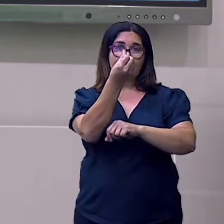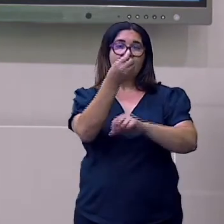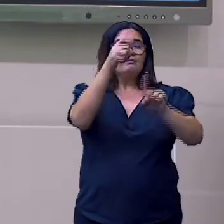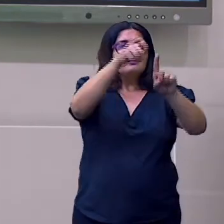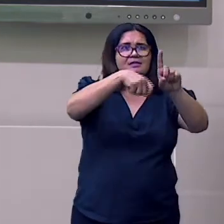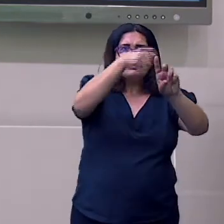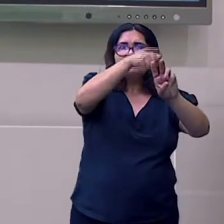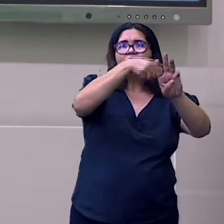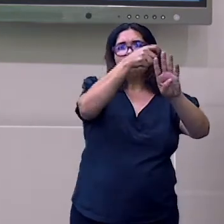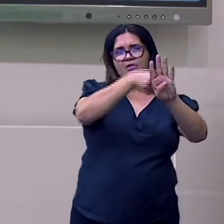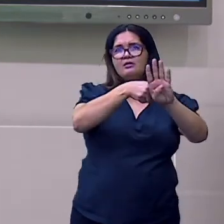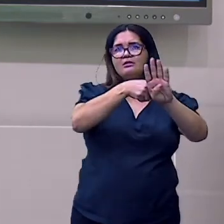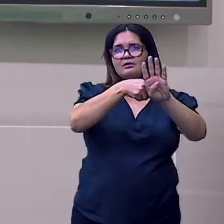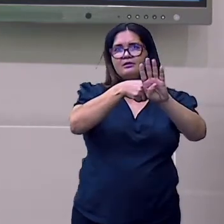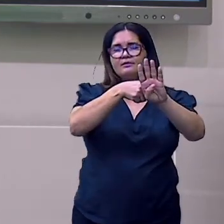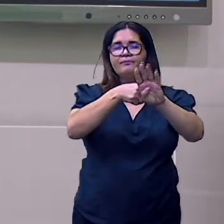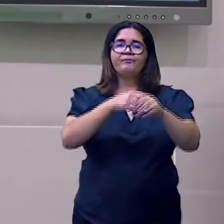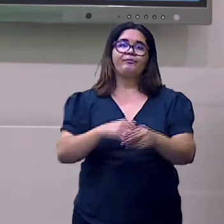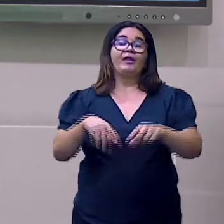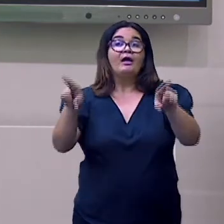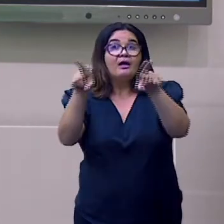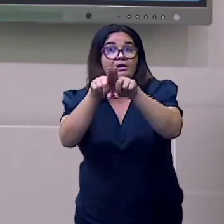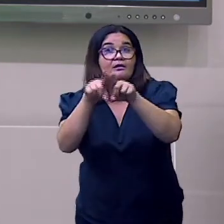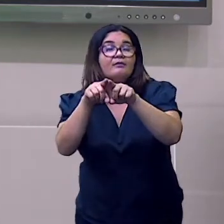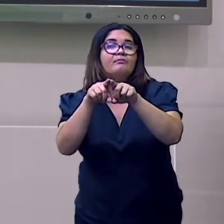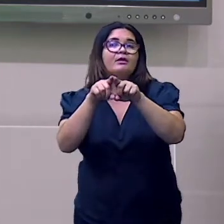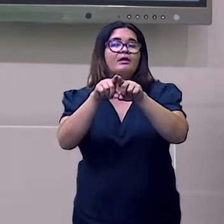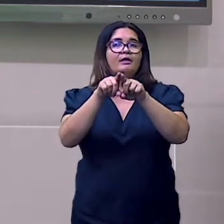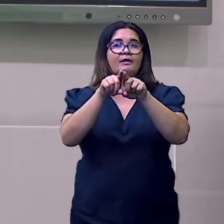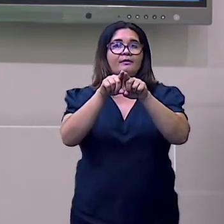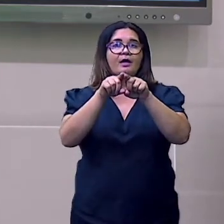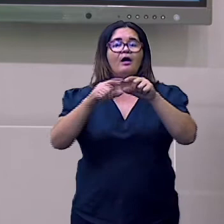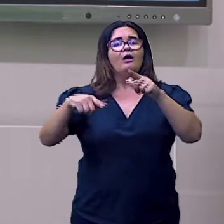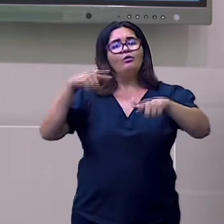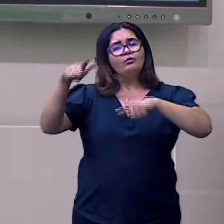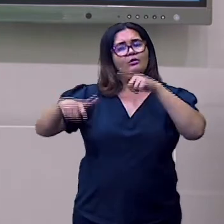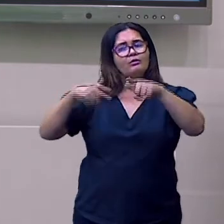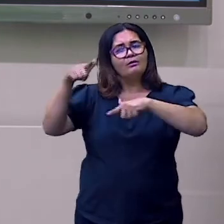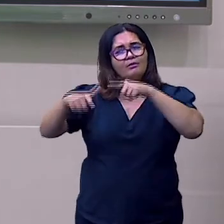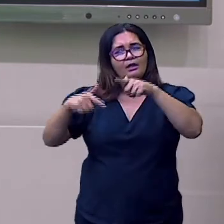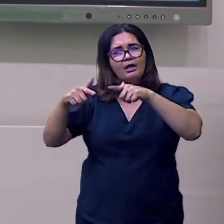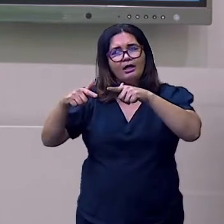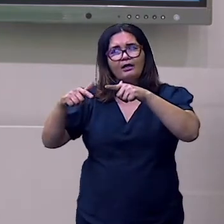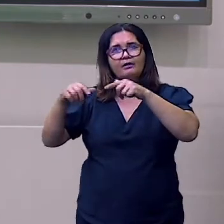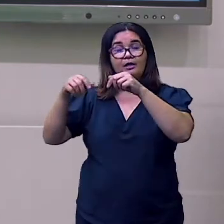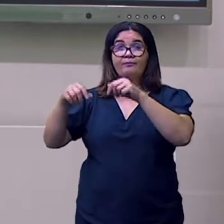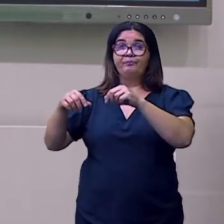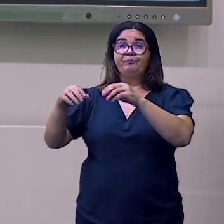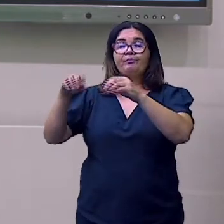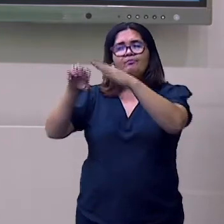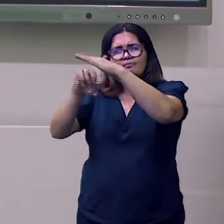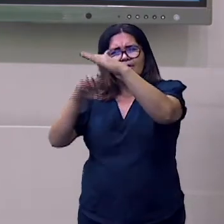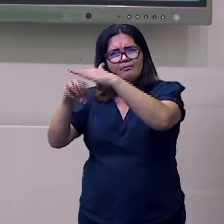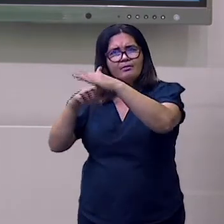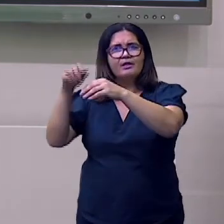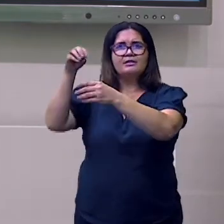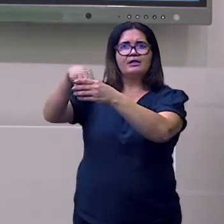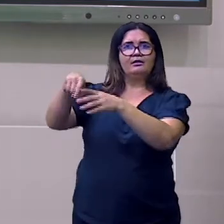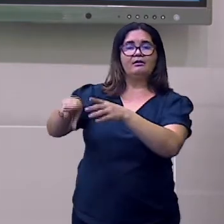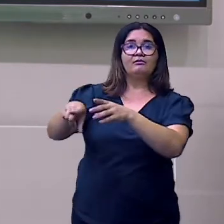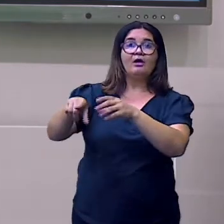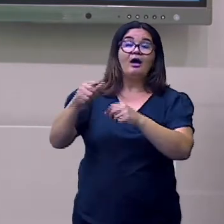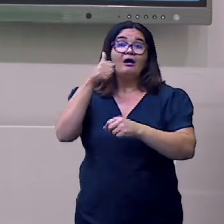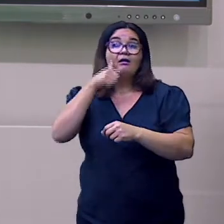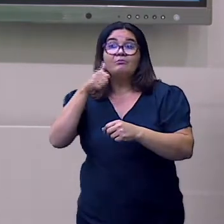a empregada tem estabilidade no trabalho no momento que descobre que está grávida e comunica à